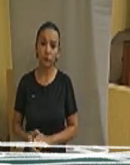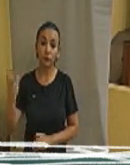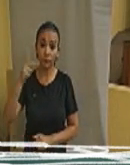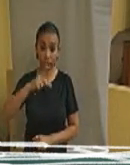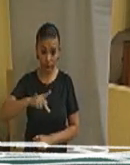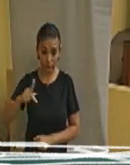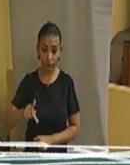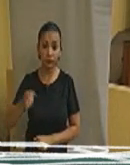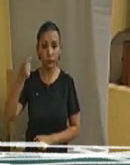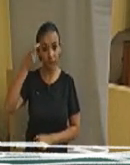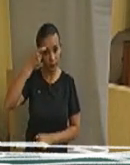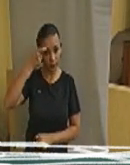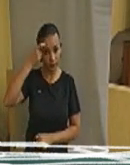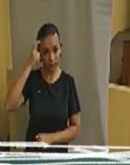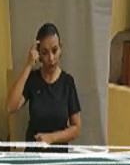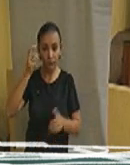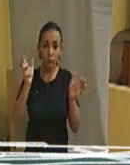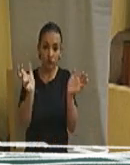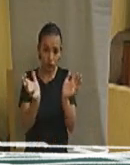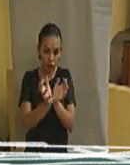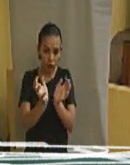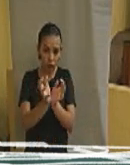Professora Eliane, pela chapa 3.